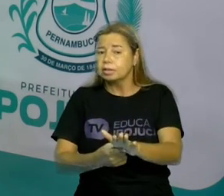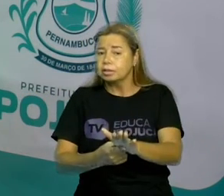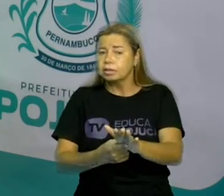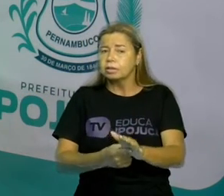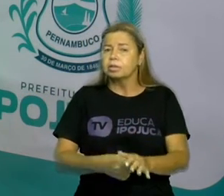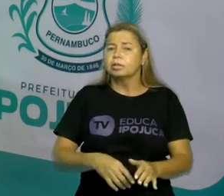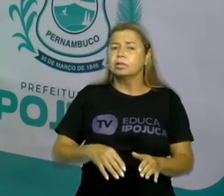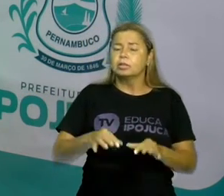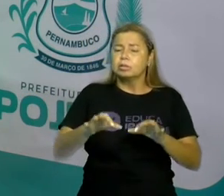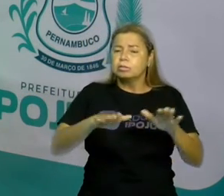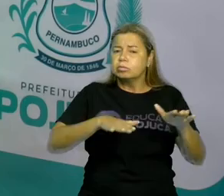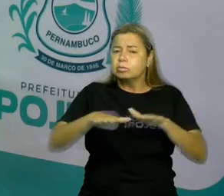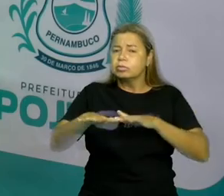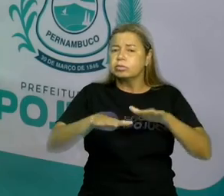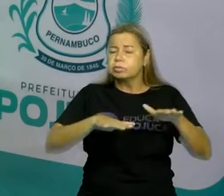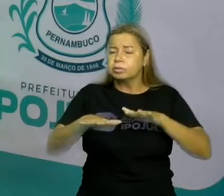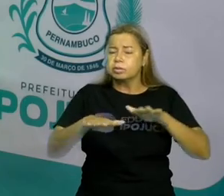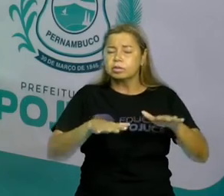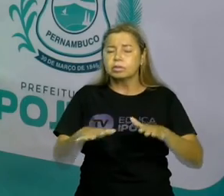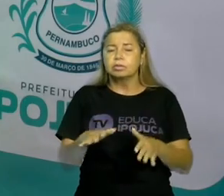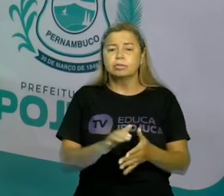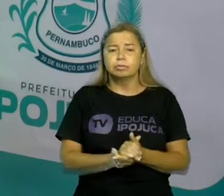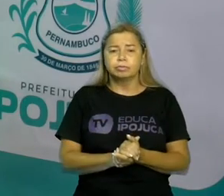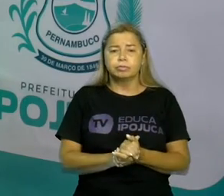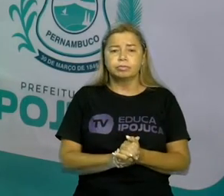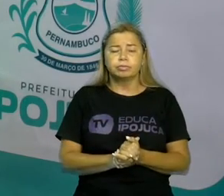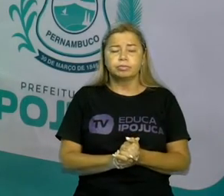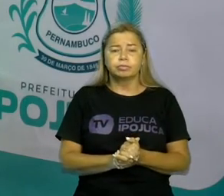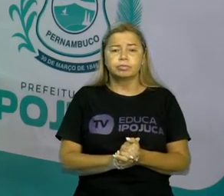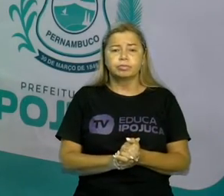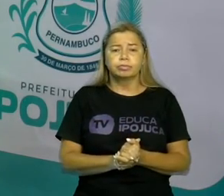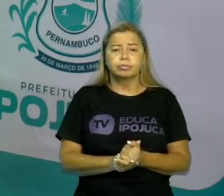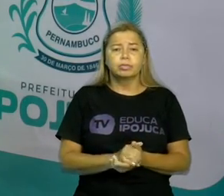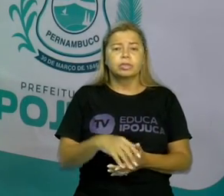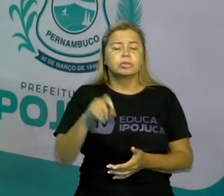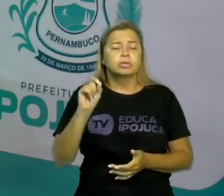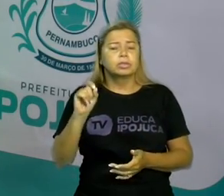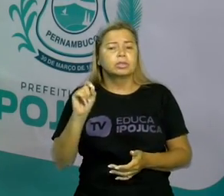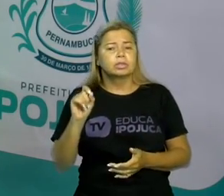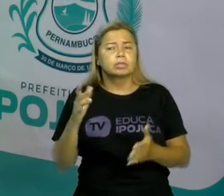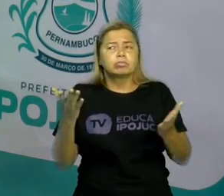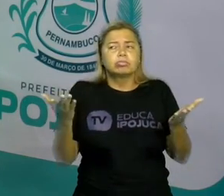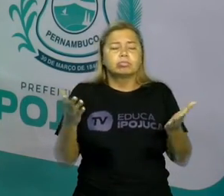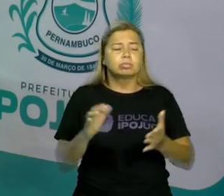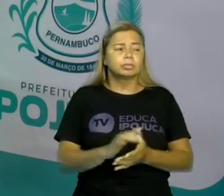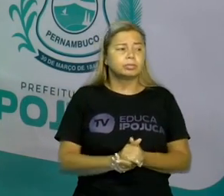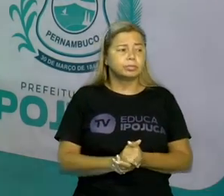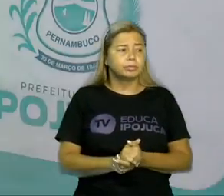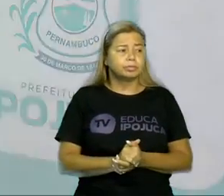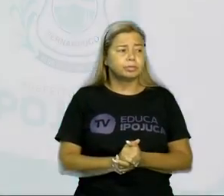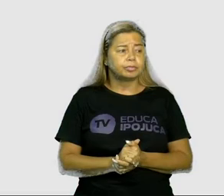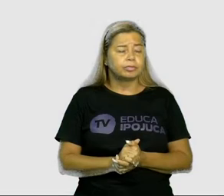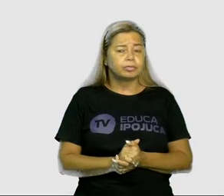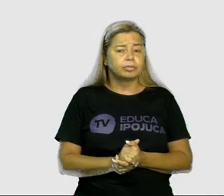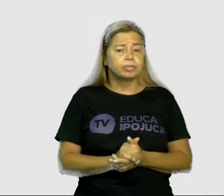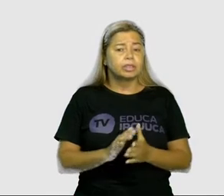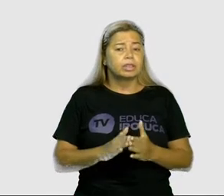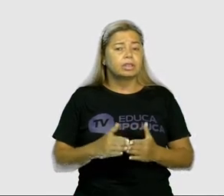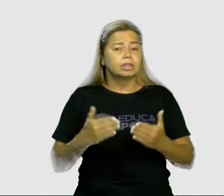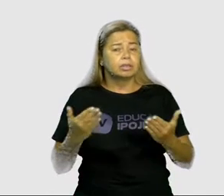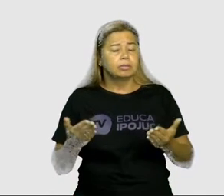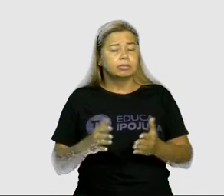movimentação aconteça. Então, vamos ver aí o que é o movimentação. Como diz o nosso